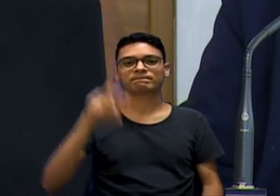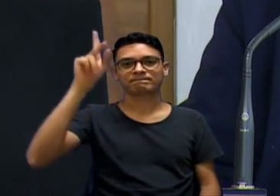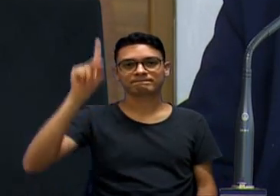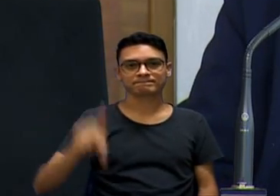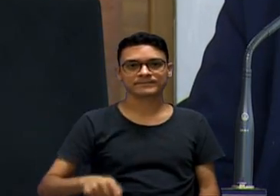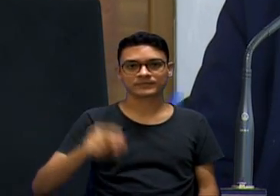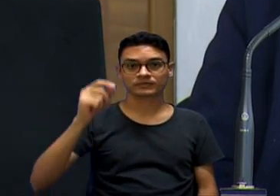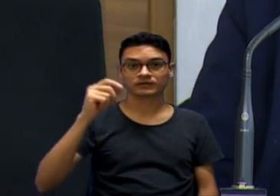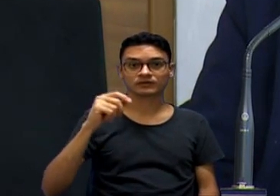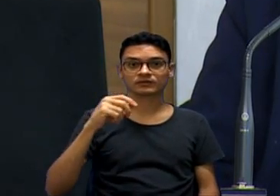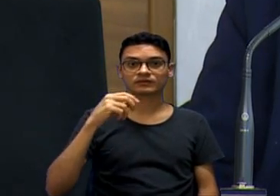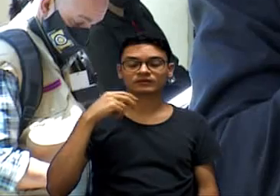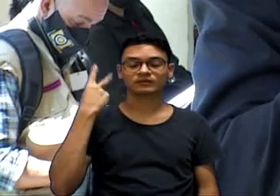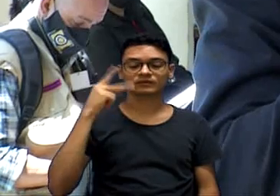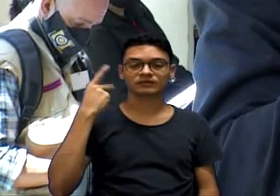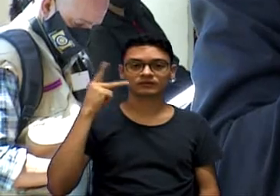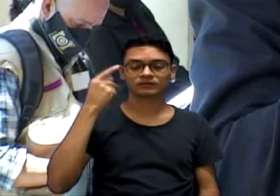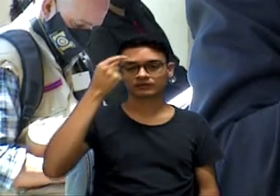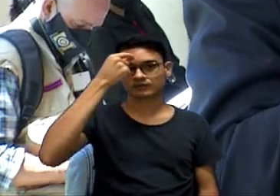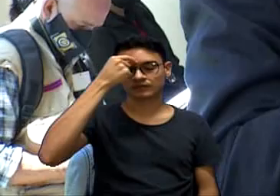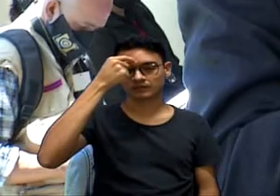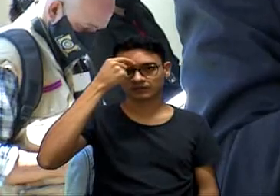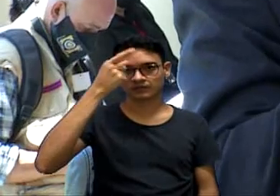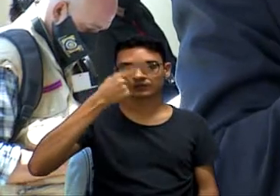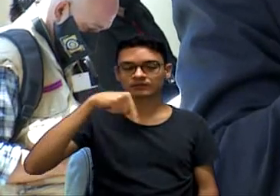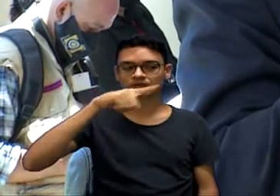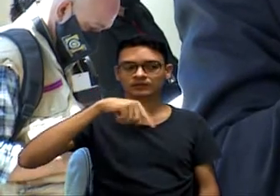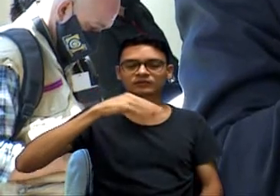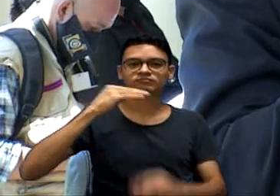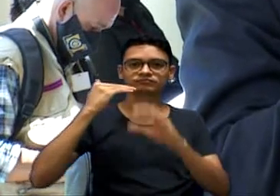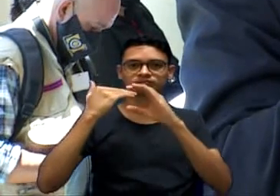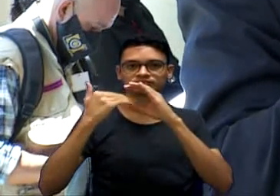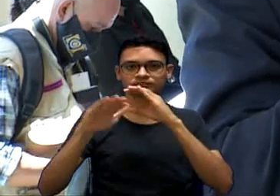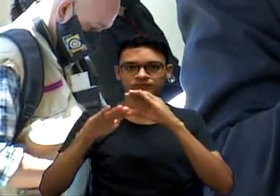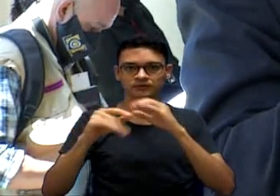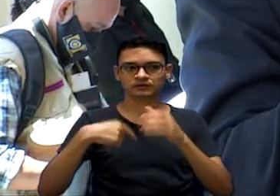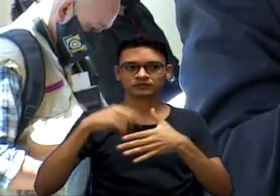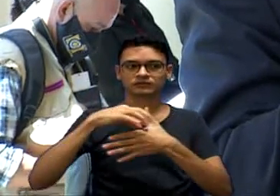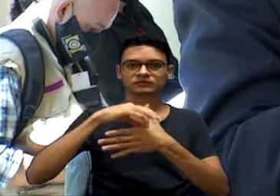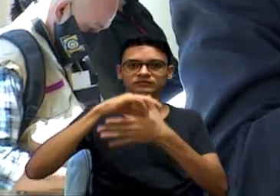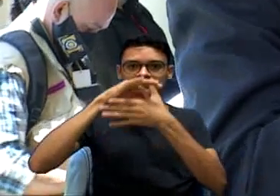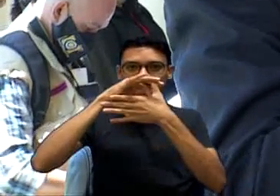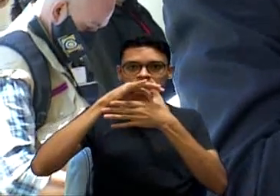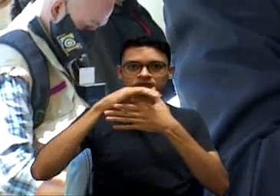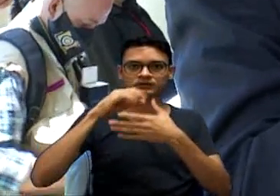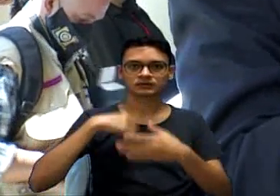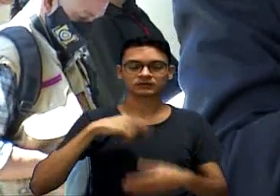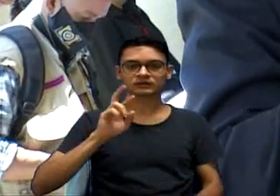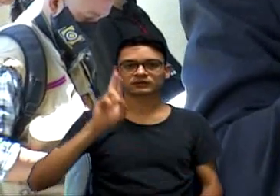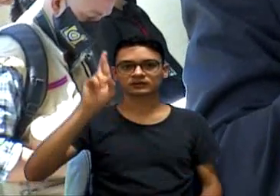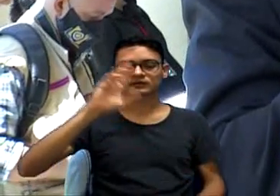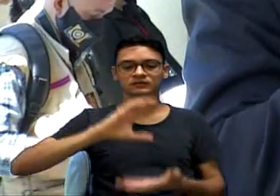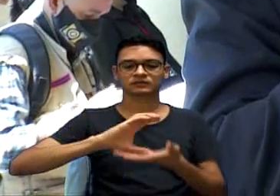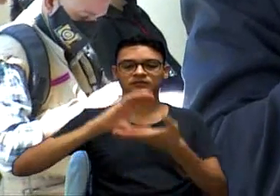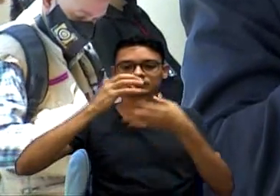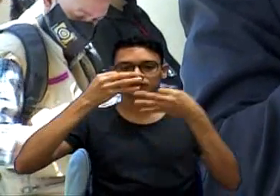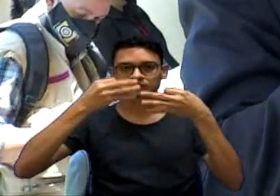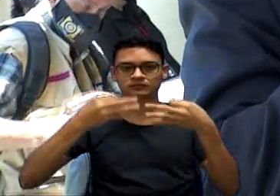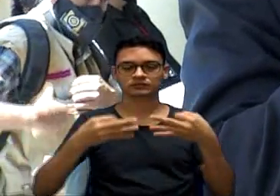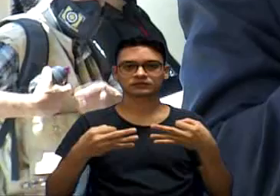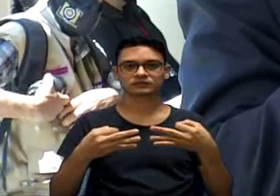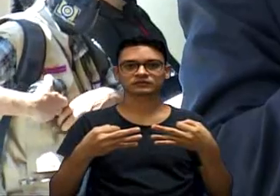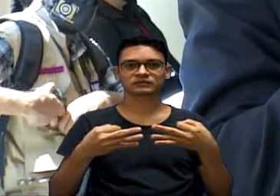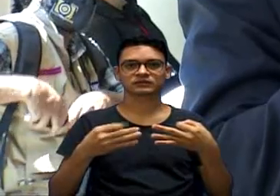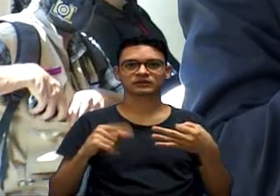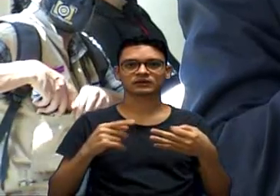vereador Ítalo não está presente, mas o nosso encaminhamento, como líder e como representante da Comissão de Justiça, é